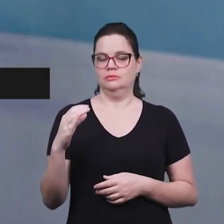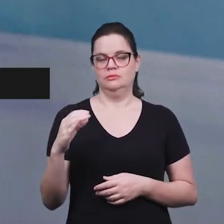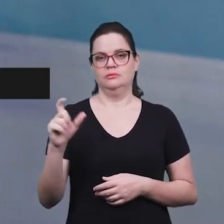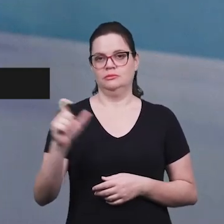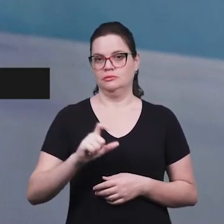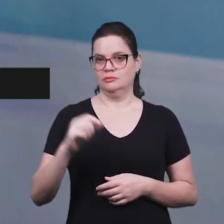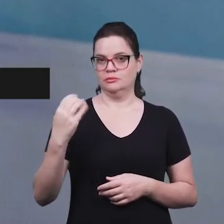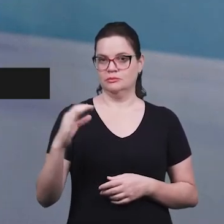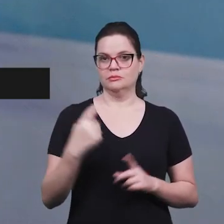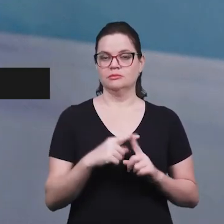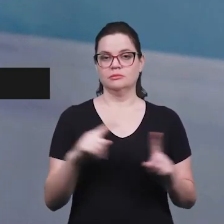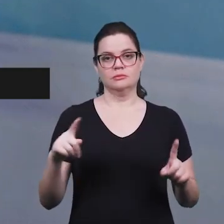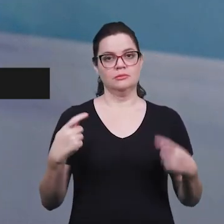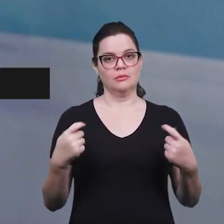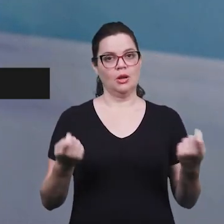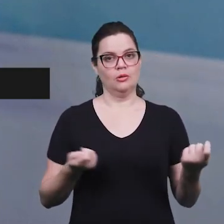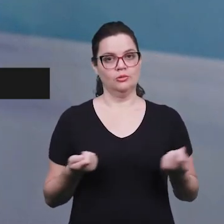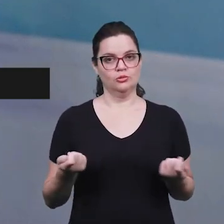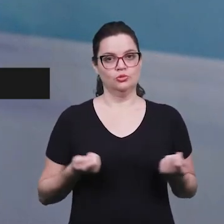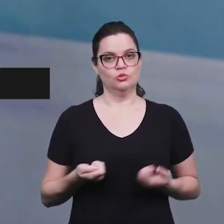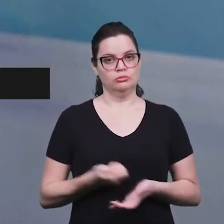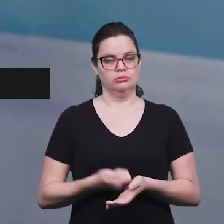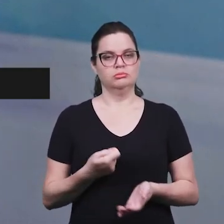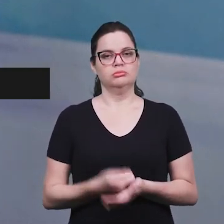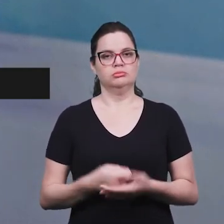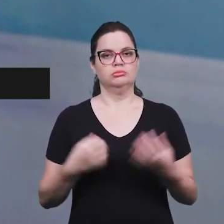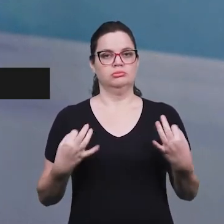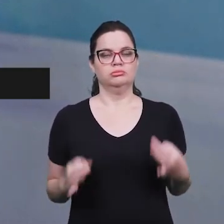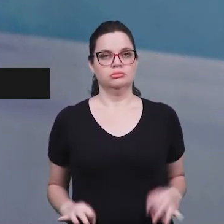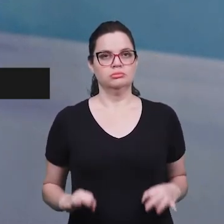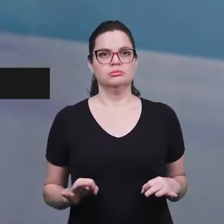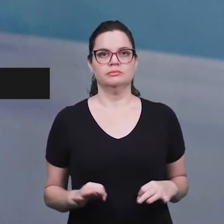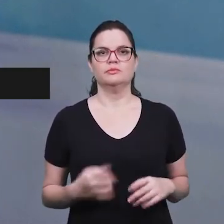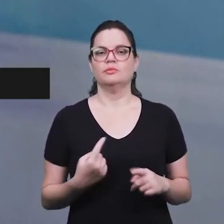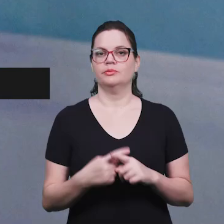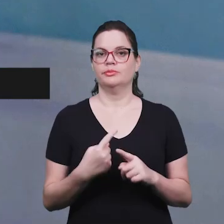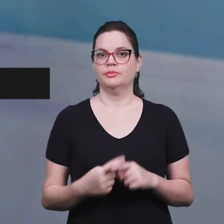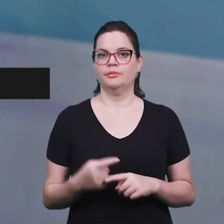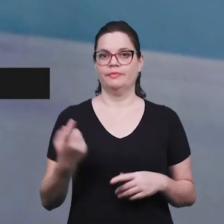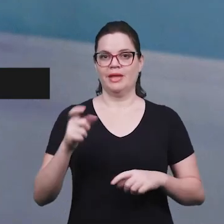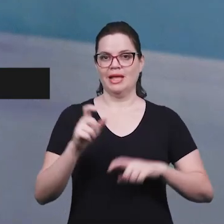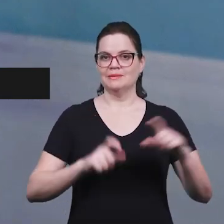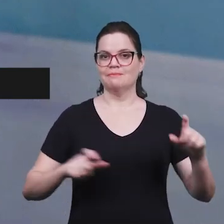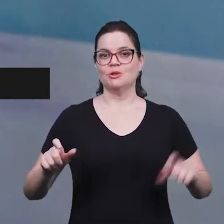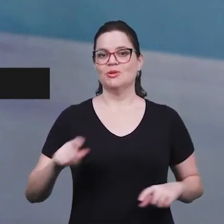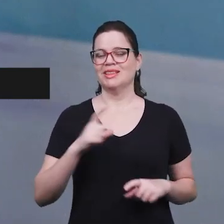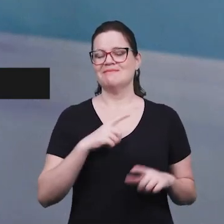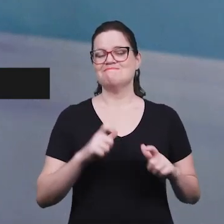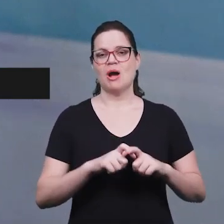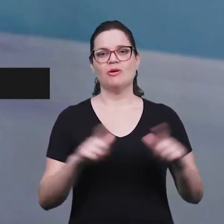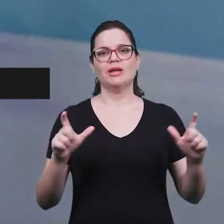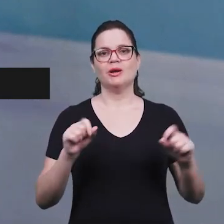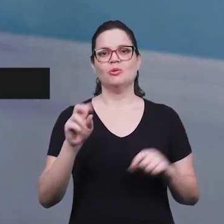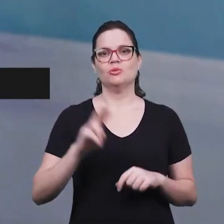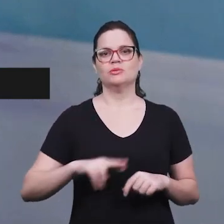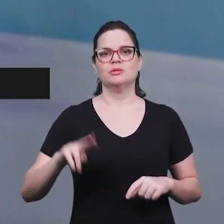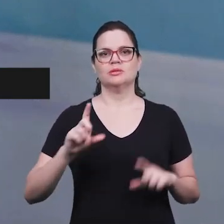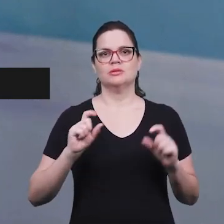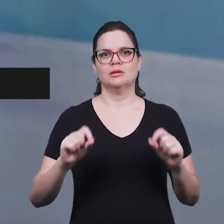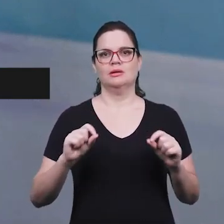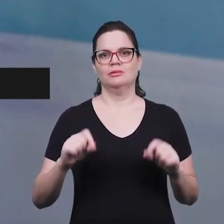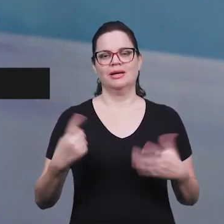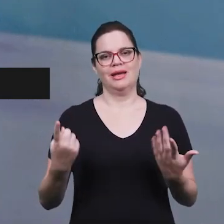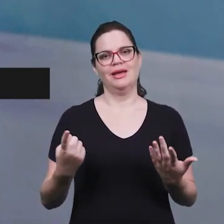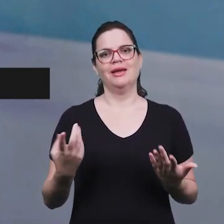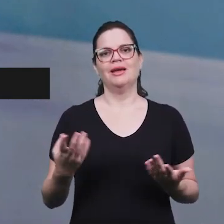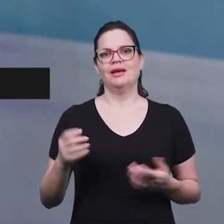observa que envolve um controle rigoroso. A tendência das pessoas é usar a outra ponta, a